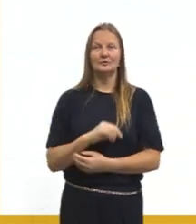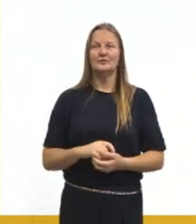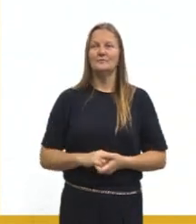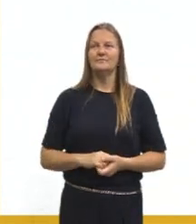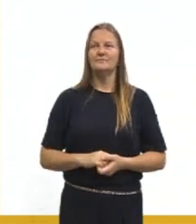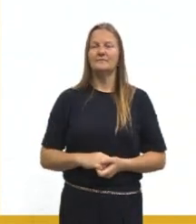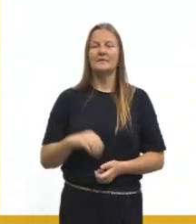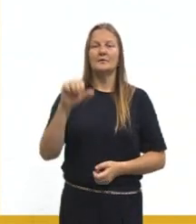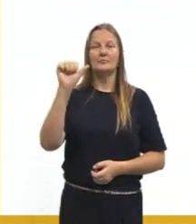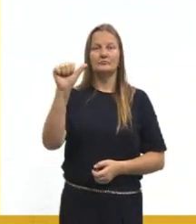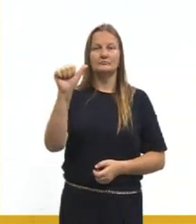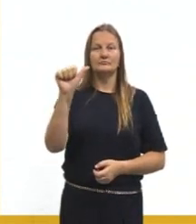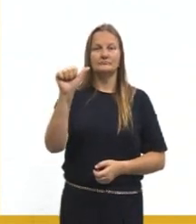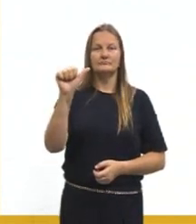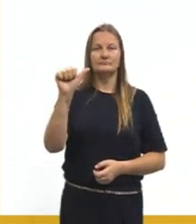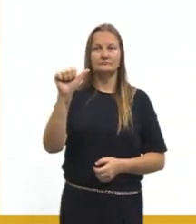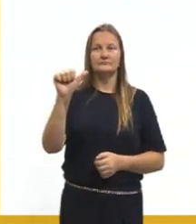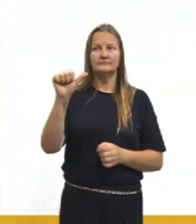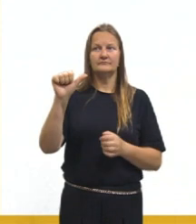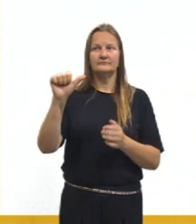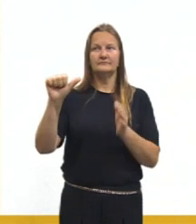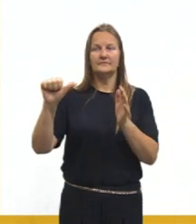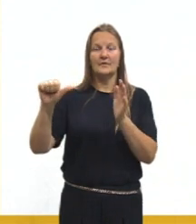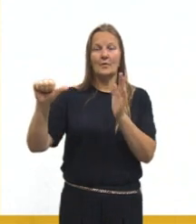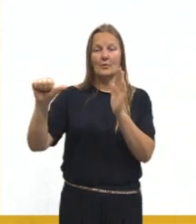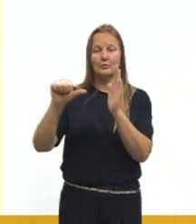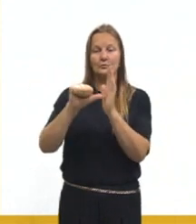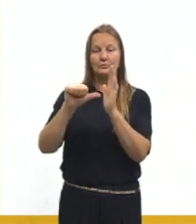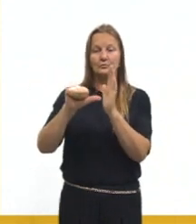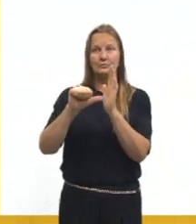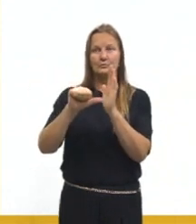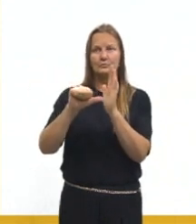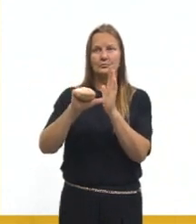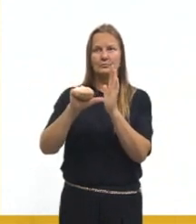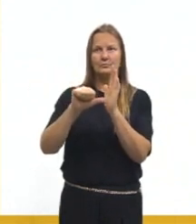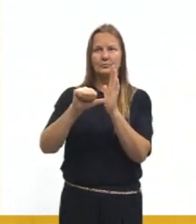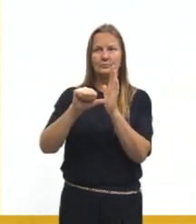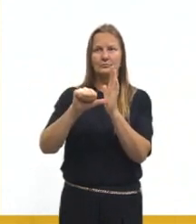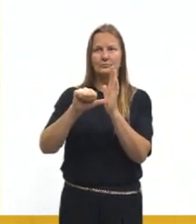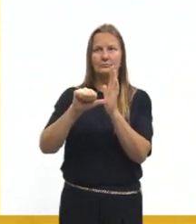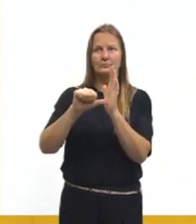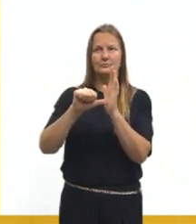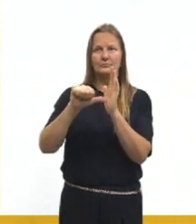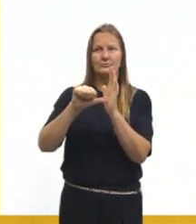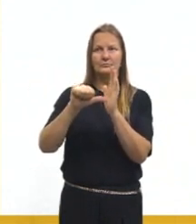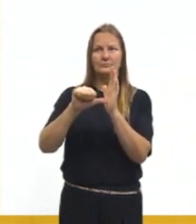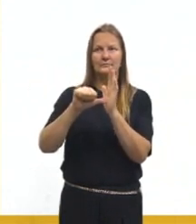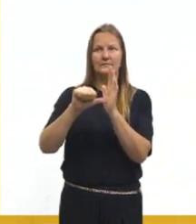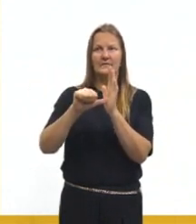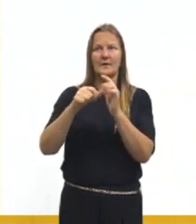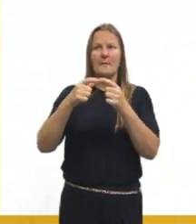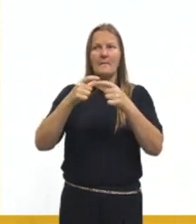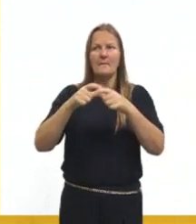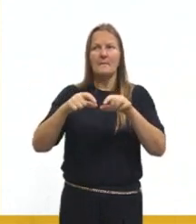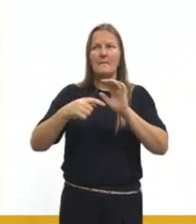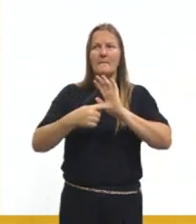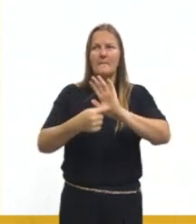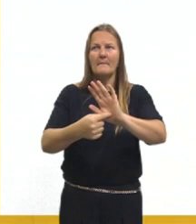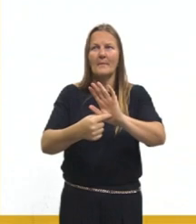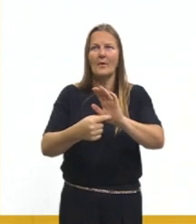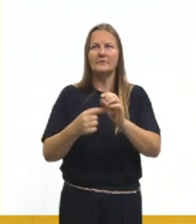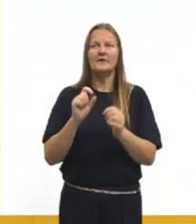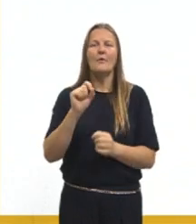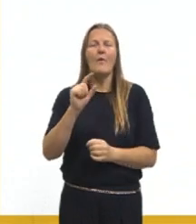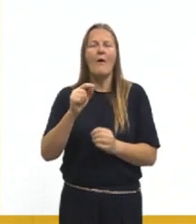polegar em direção a corrente né e os nossos outros dedos vão nos mostrar qual é o